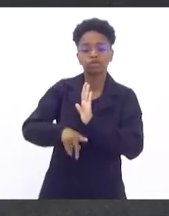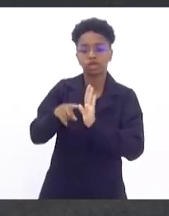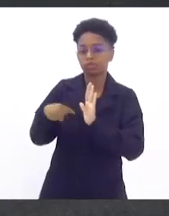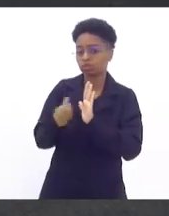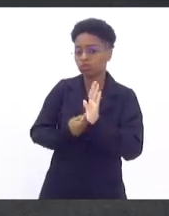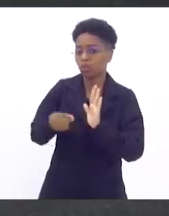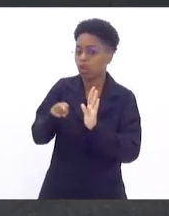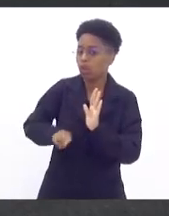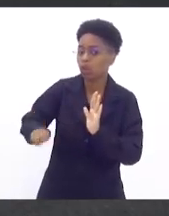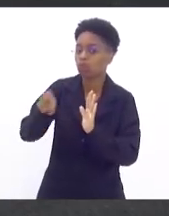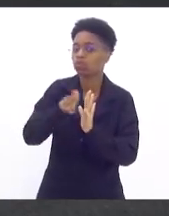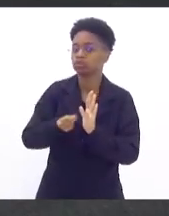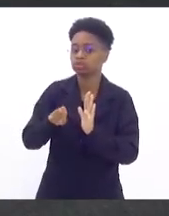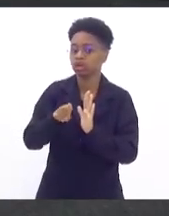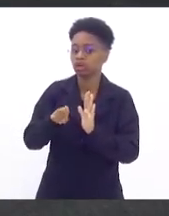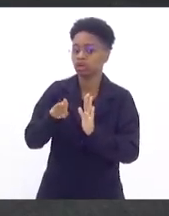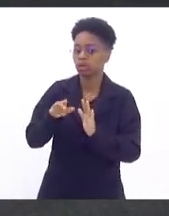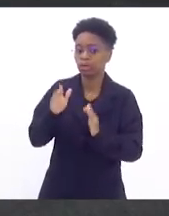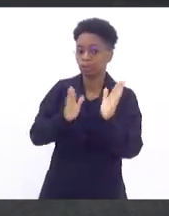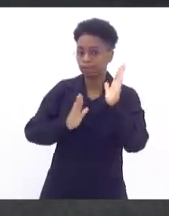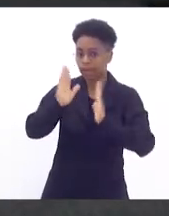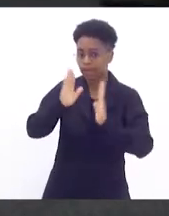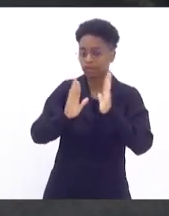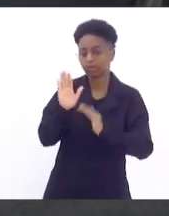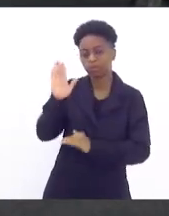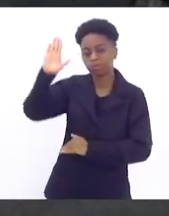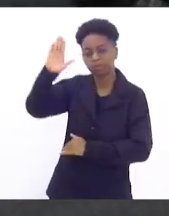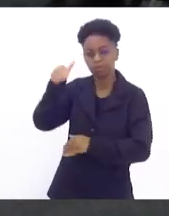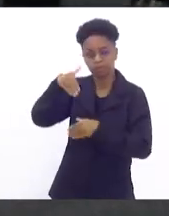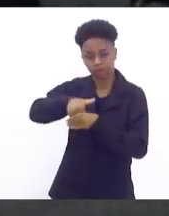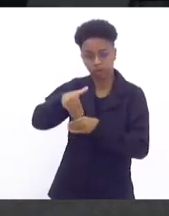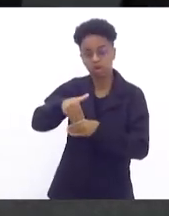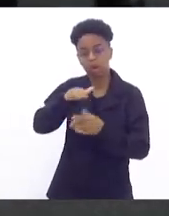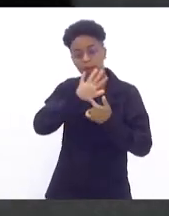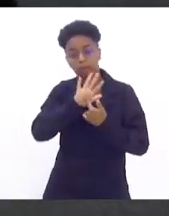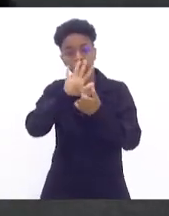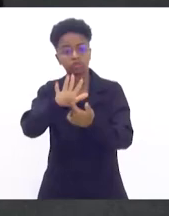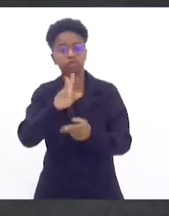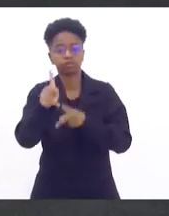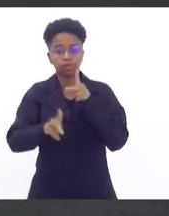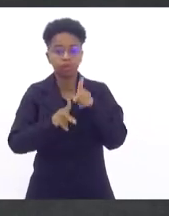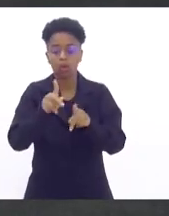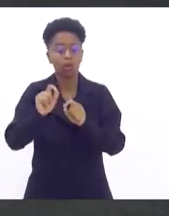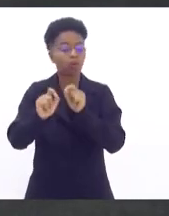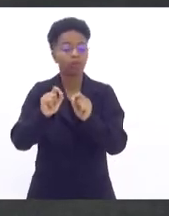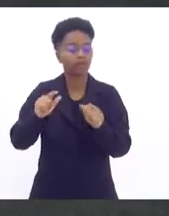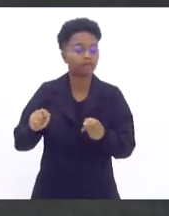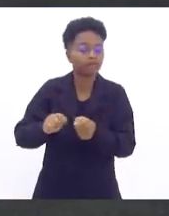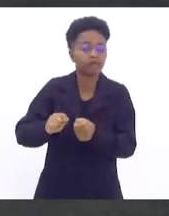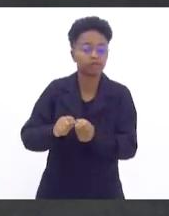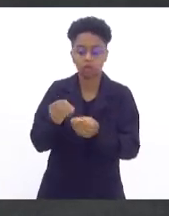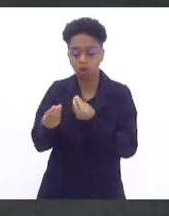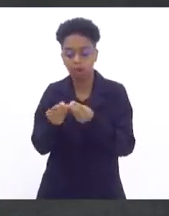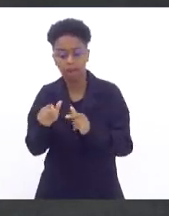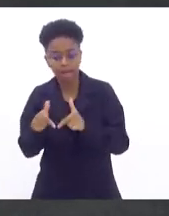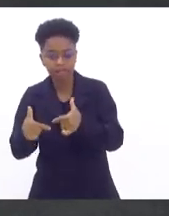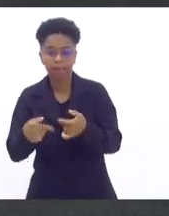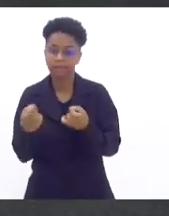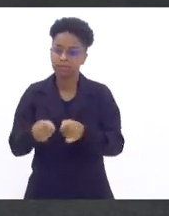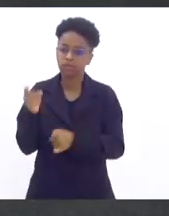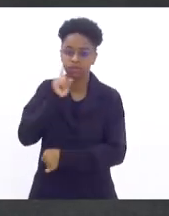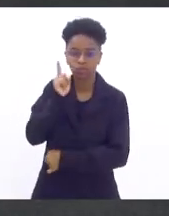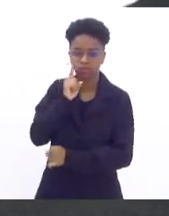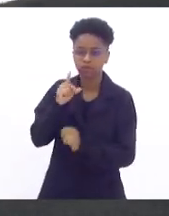usamos nas eleições fazendo aquela prestação de contas para o eleitor então cada dia tem que